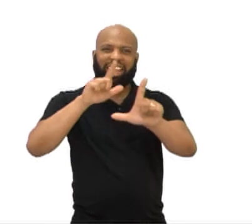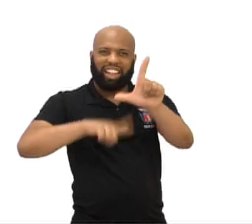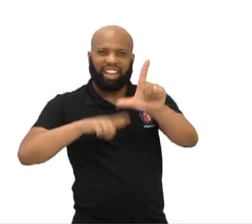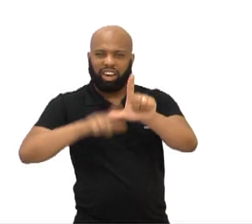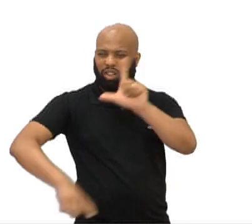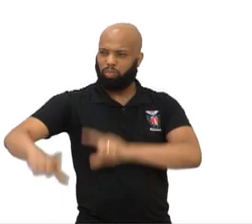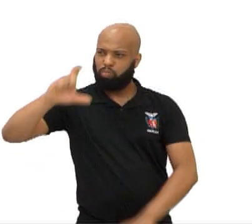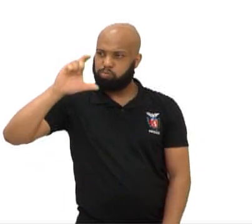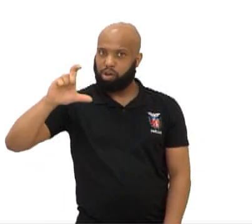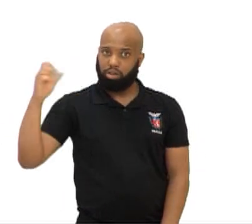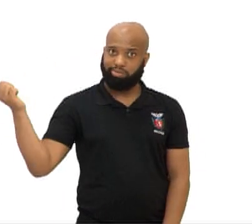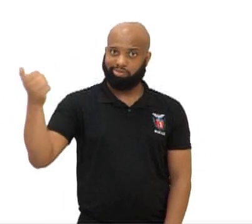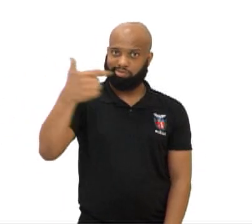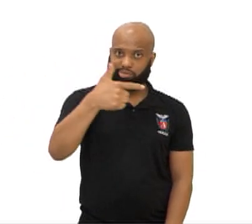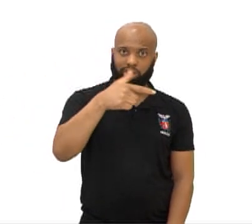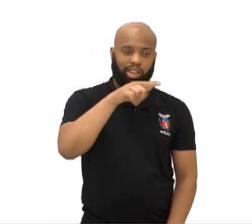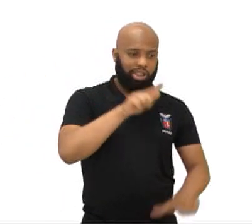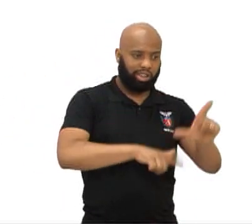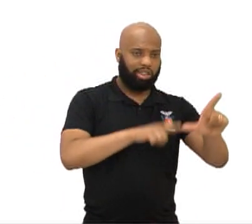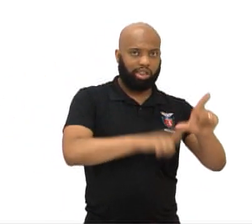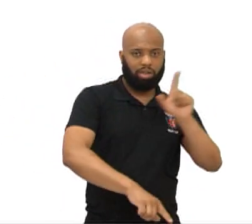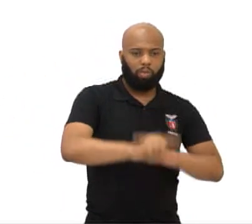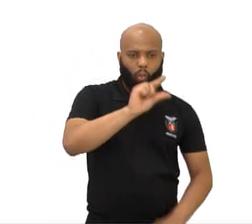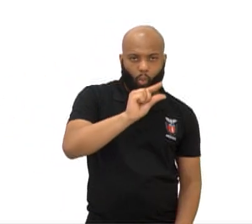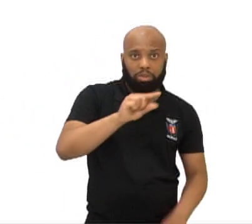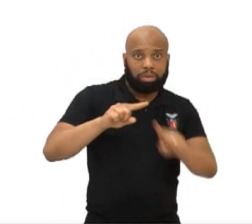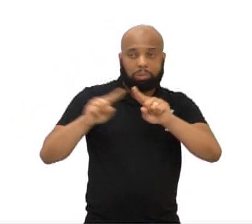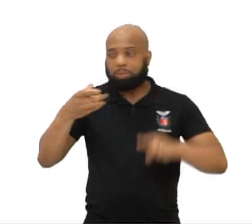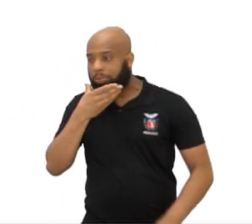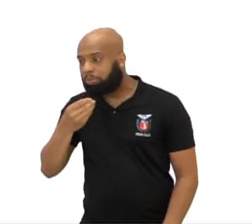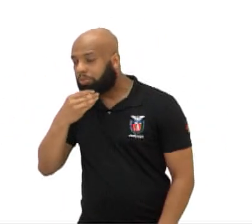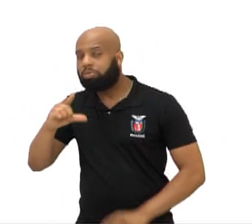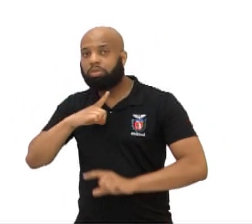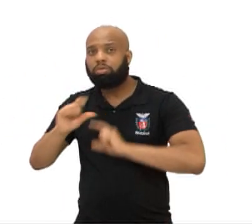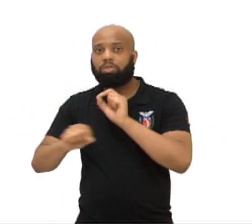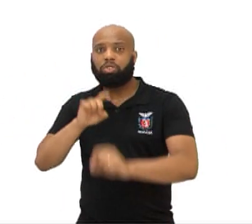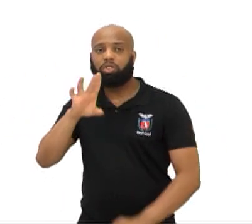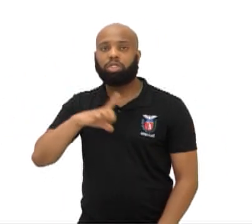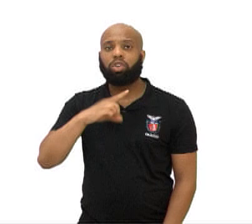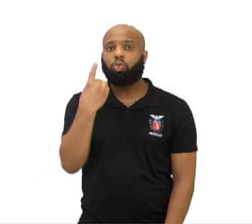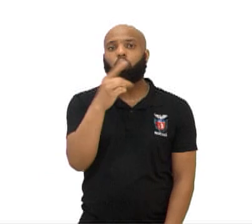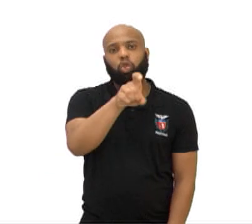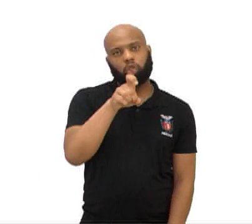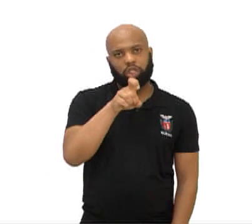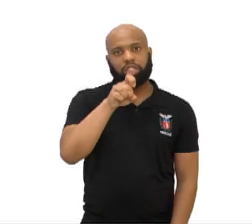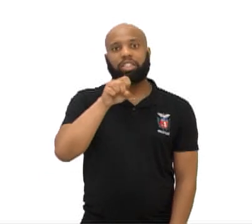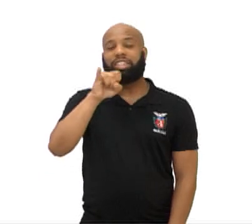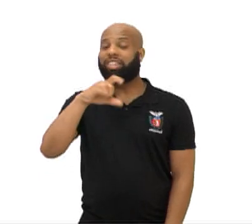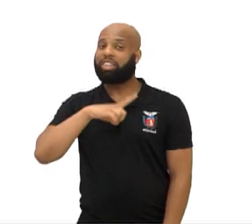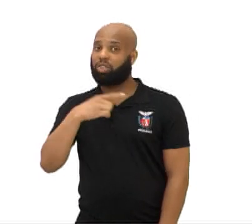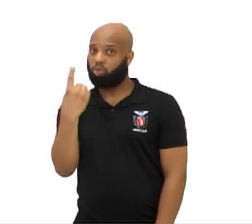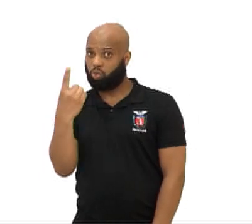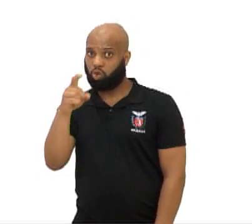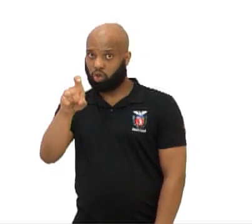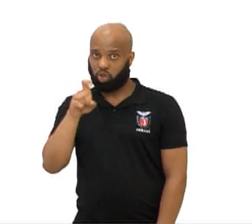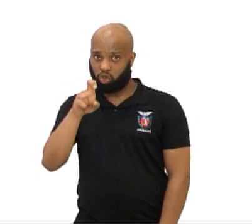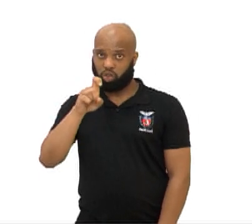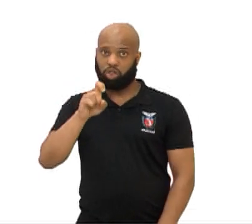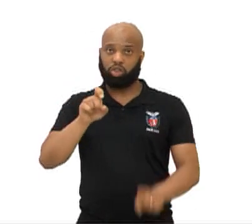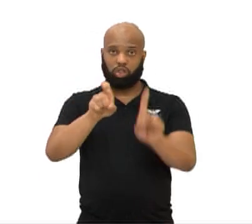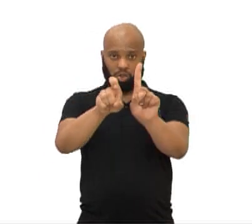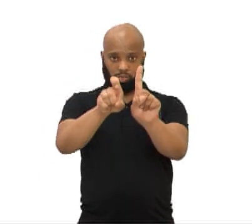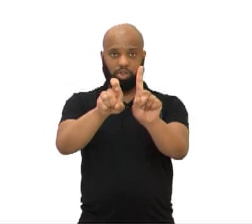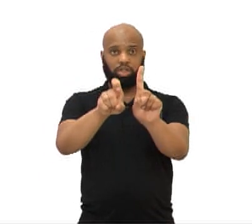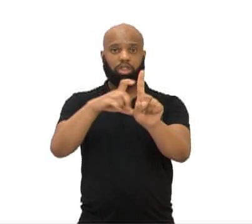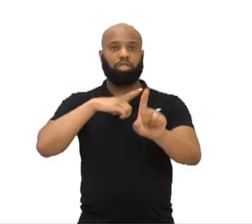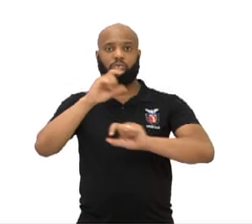letra minúscula. No homem, notem que o homem só tem um X. Então, se ele tiver um dominante, ele vai